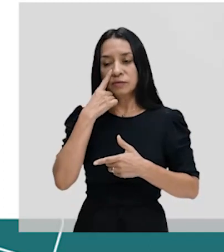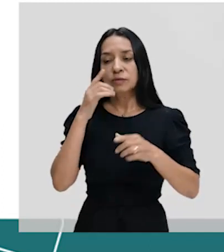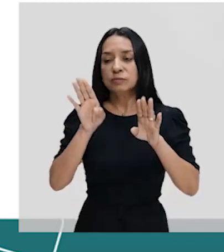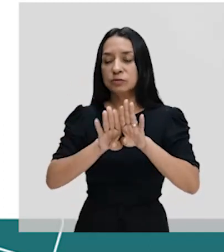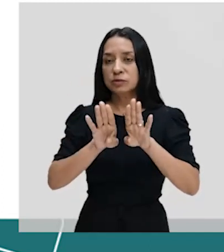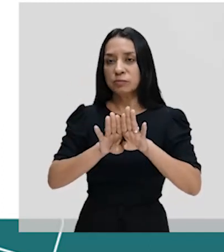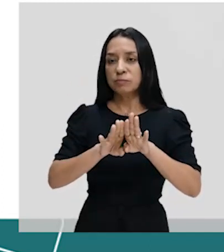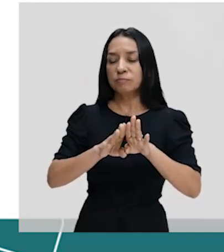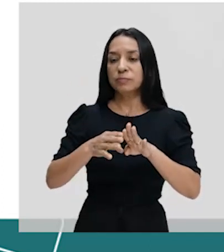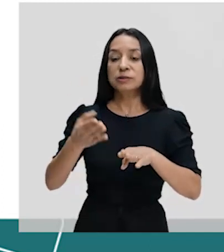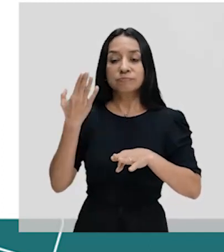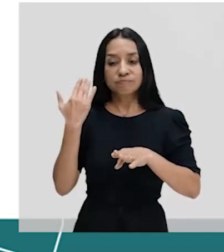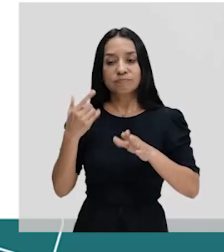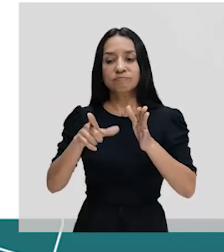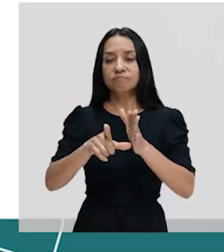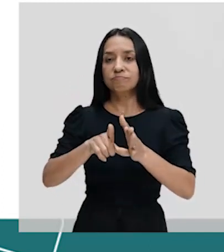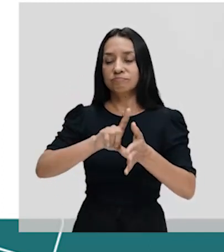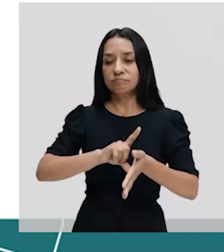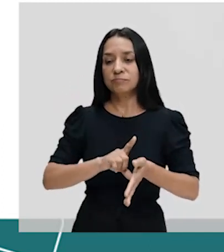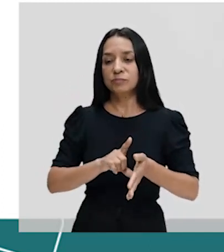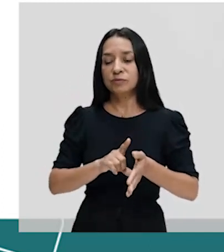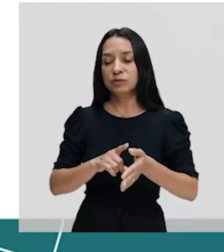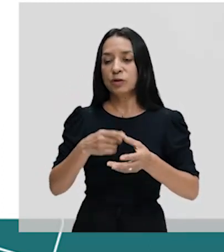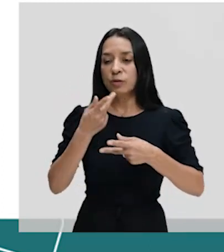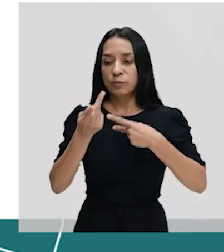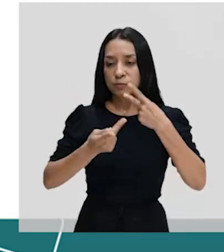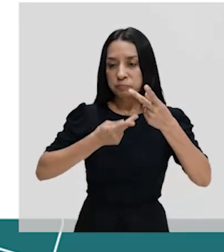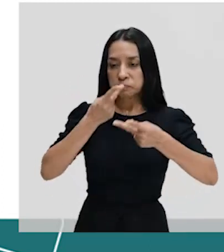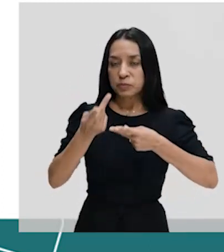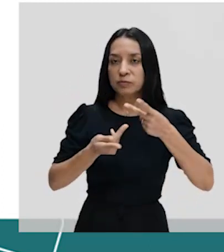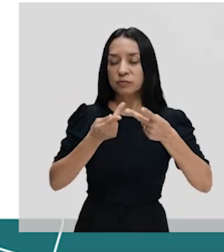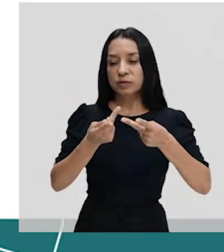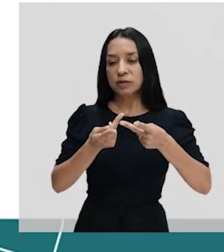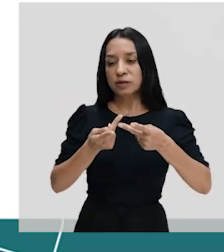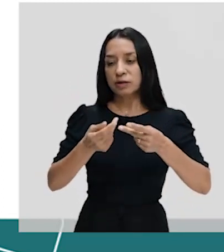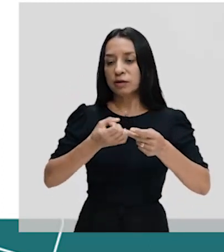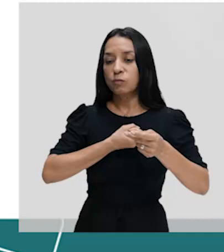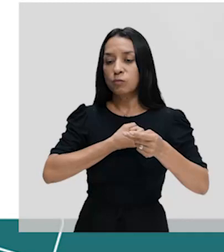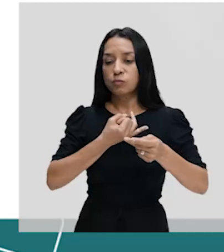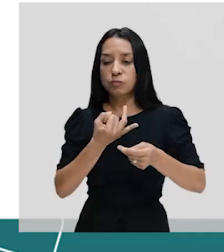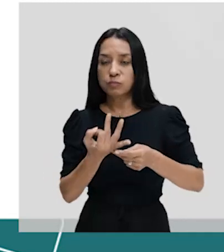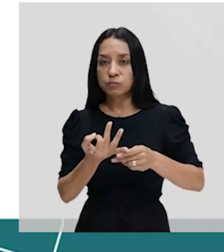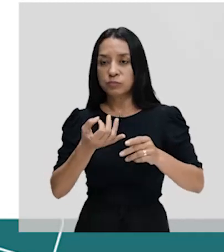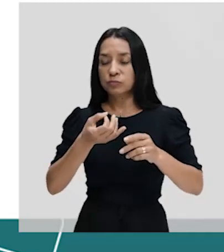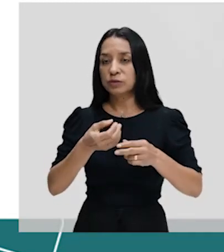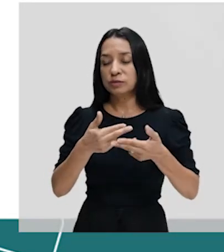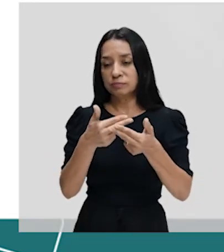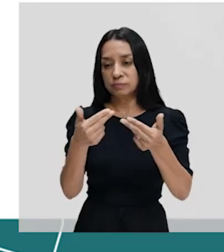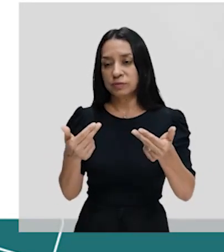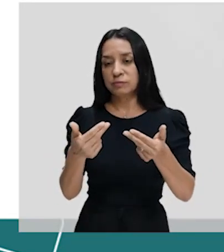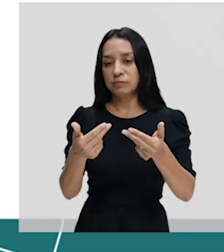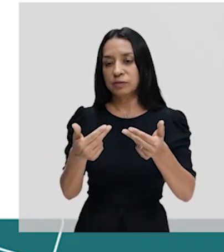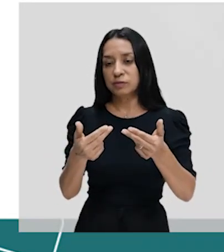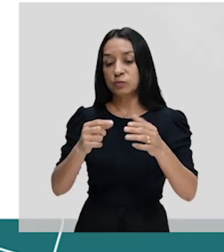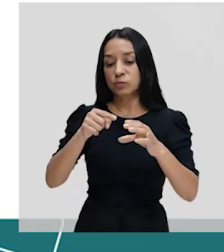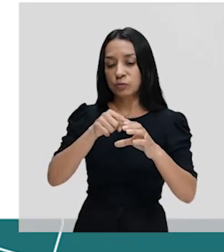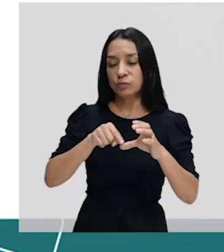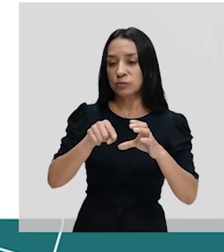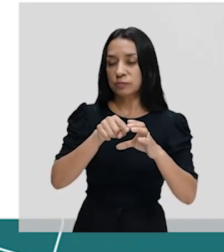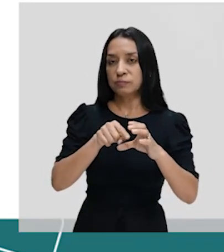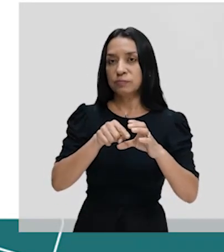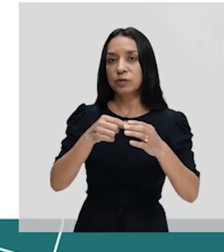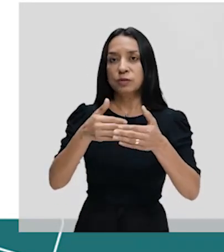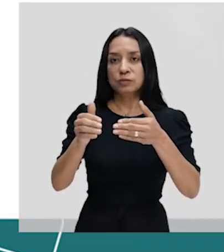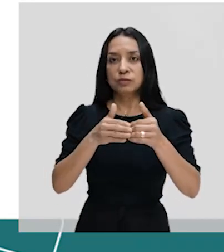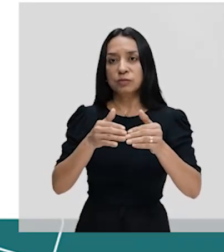anterior que para eu dizer o número de elementos do conjunto das partes de qualquer conjunto, tem